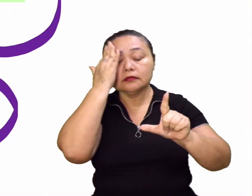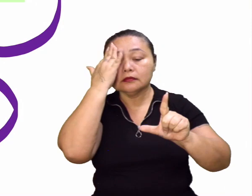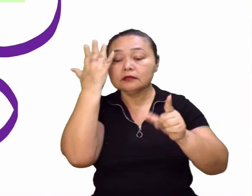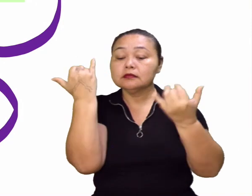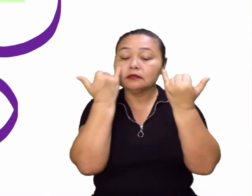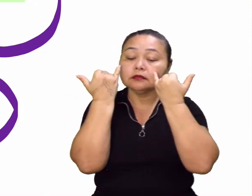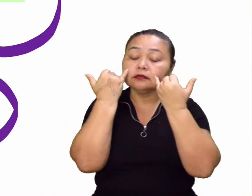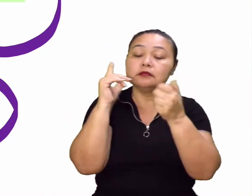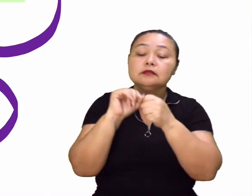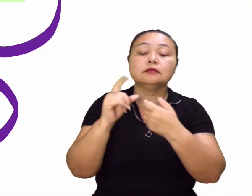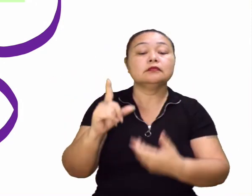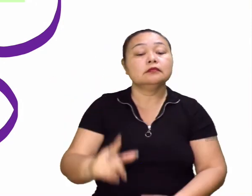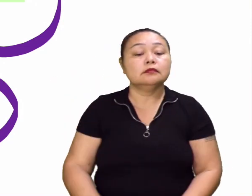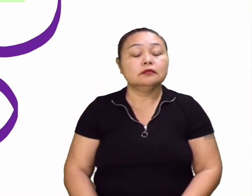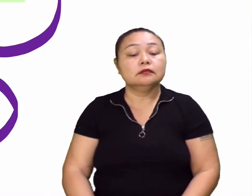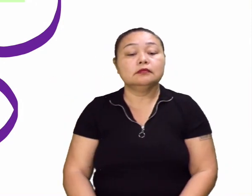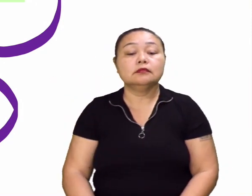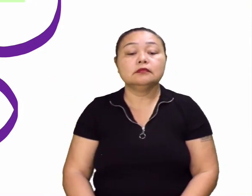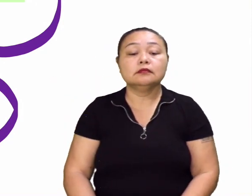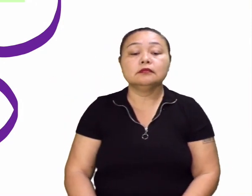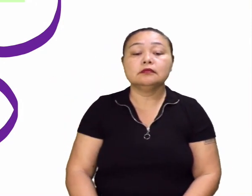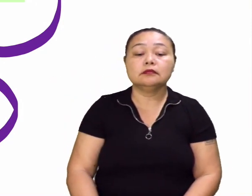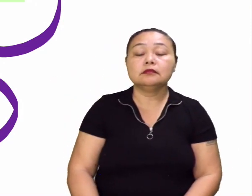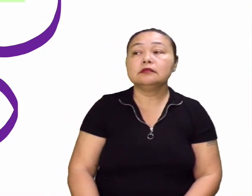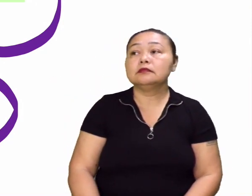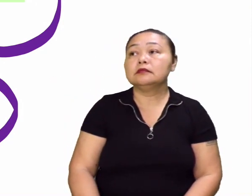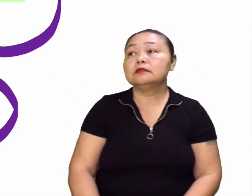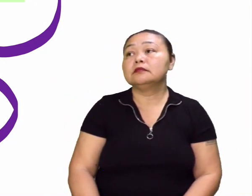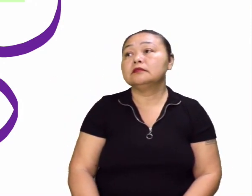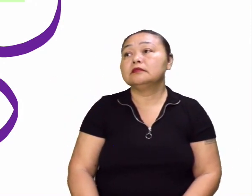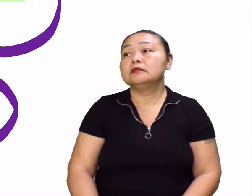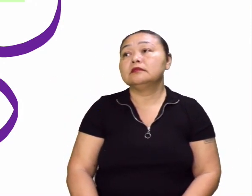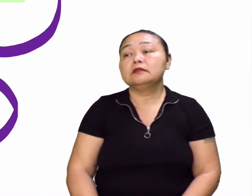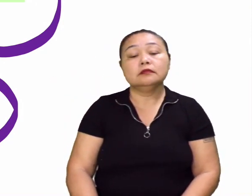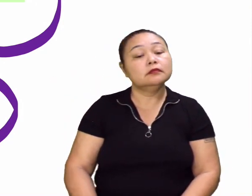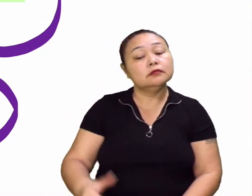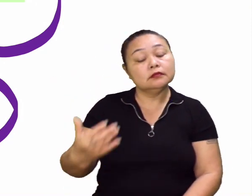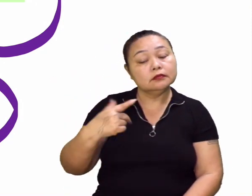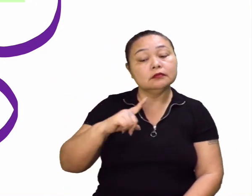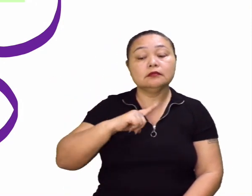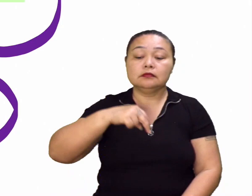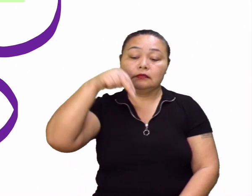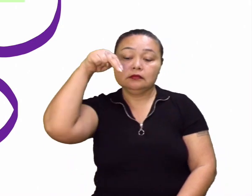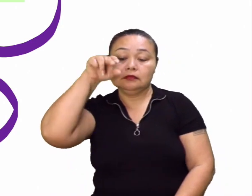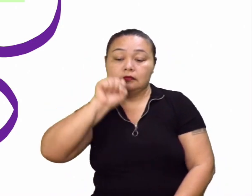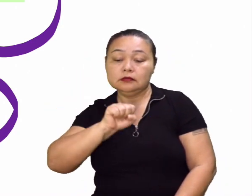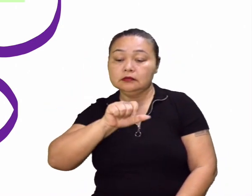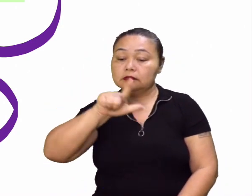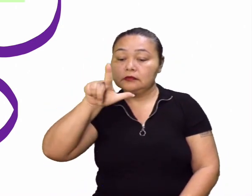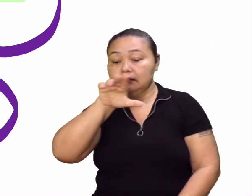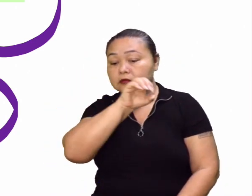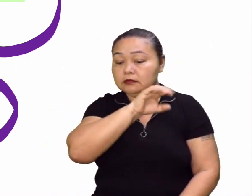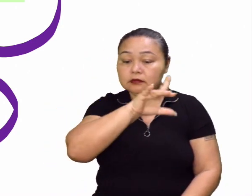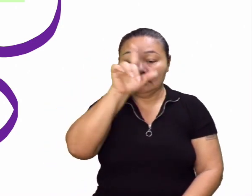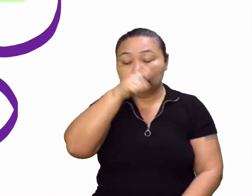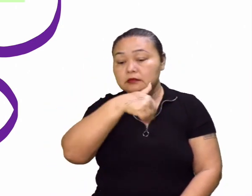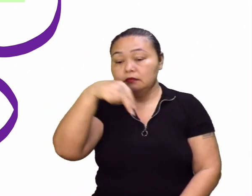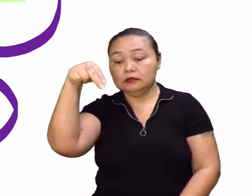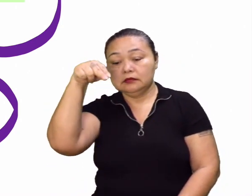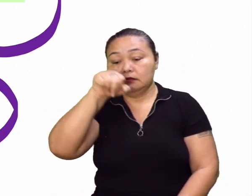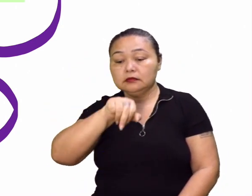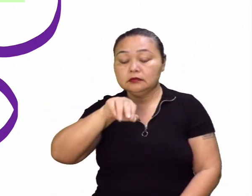das informações ali contidas. Exato. E a orientação se é norte, sul, leste, oeste, Isso.